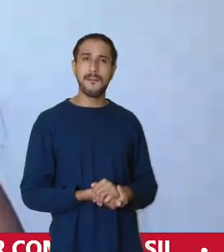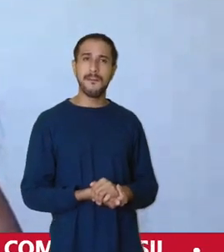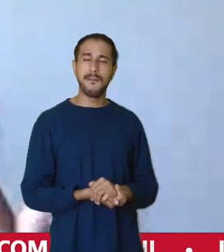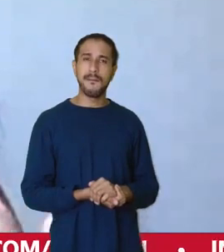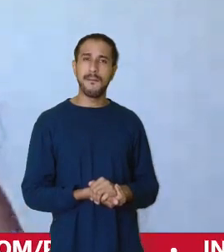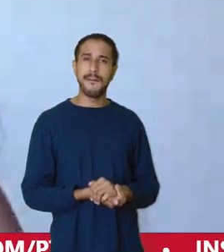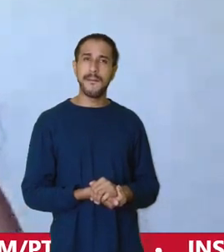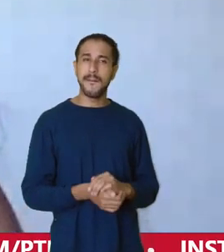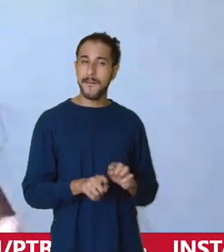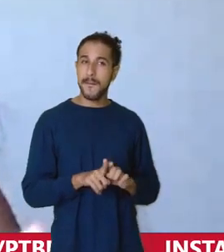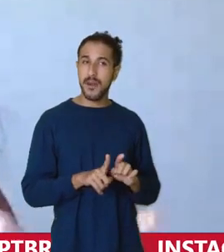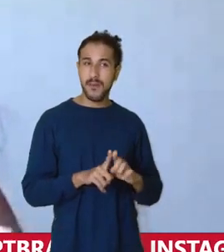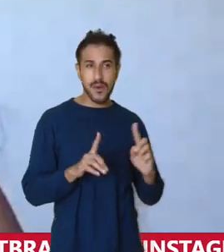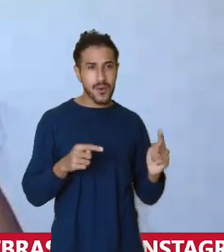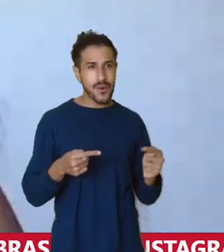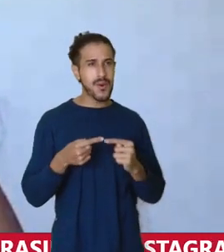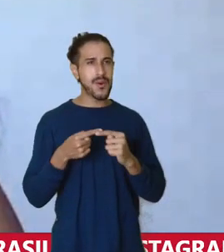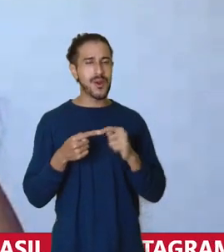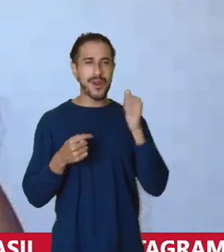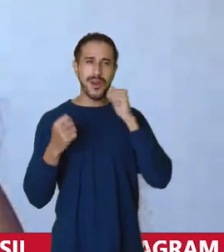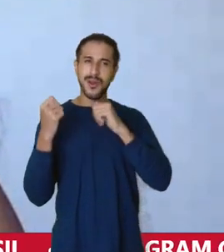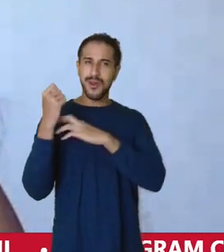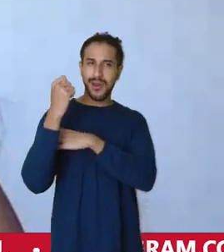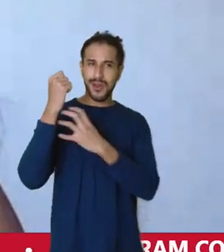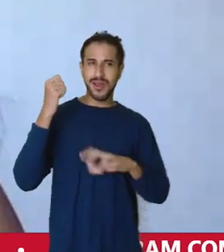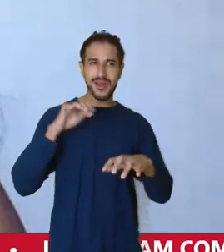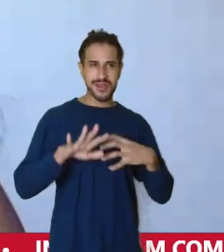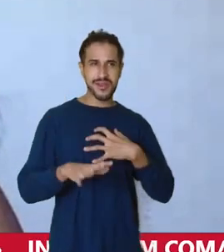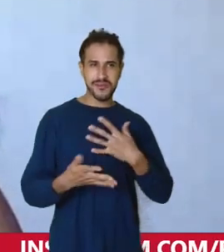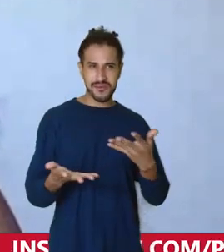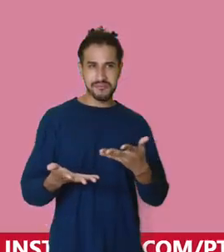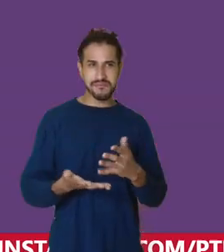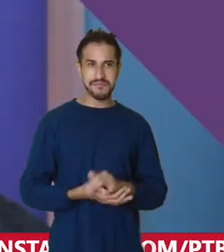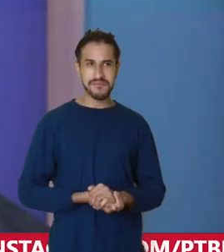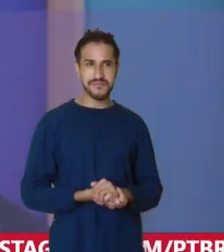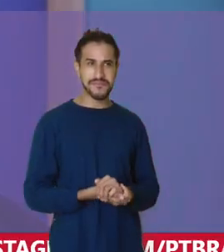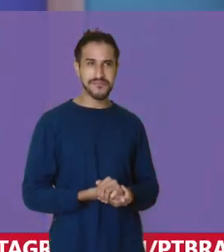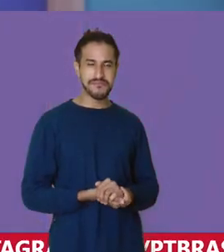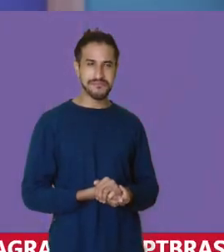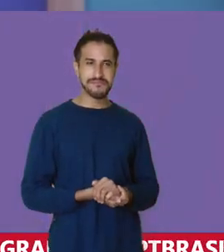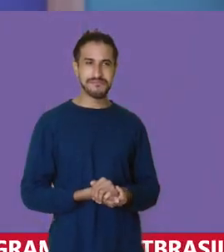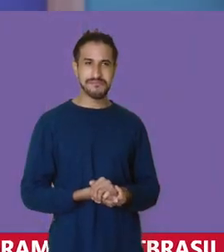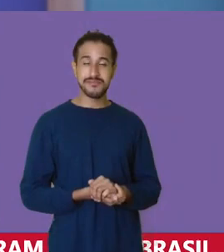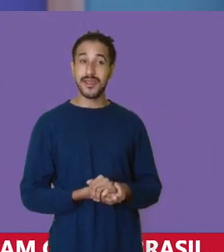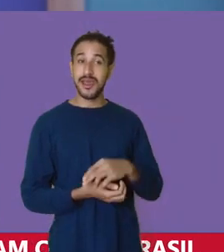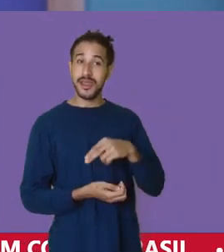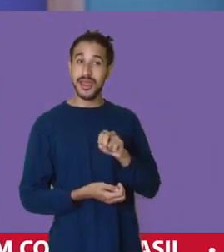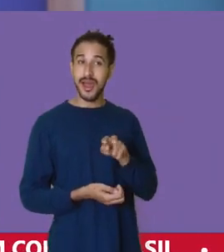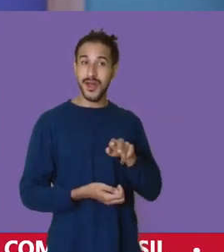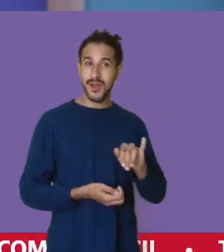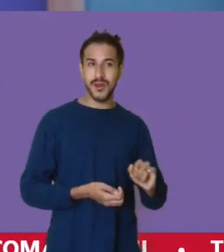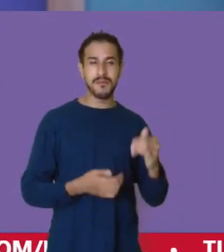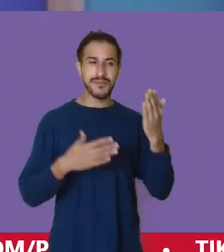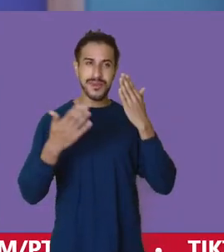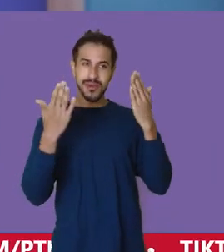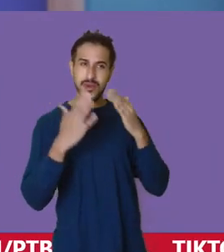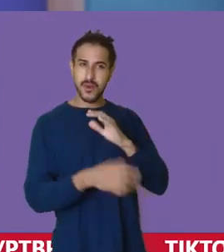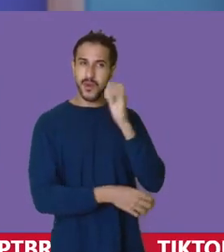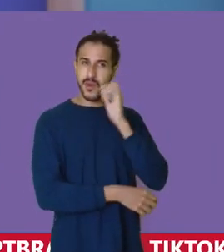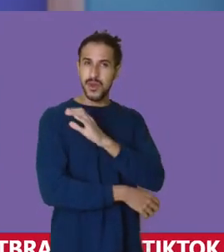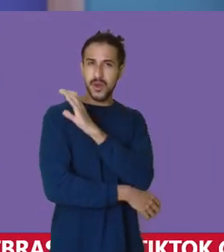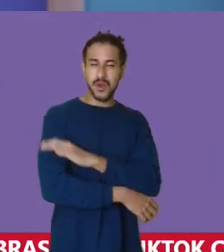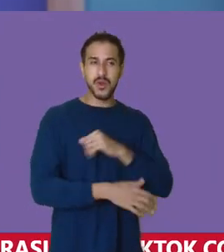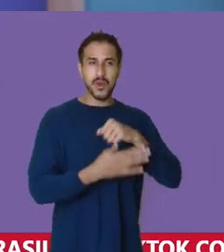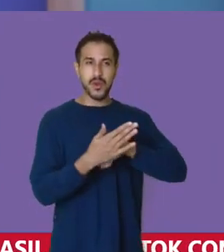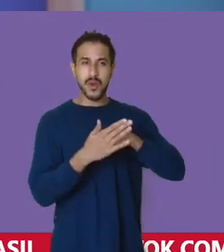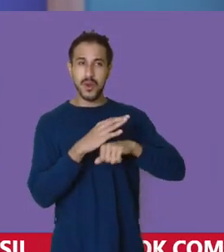e que fazem parte do feminismo como ele se coloca agora. Nalu Faria, psicóloga e coordenadora da